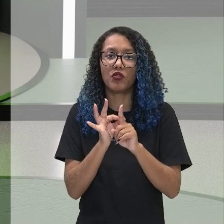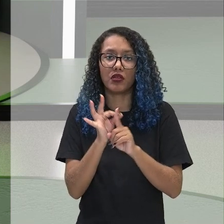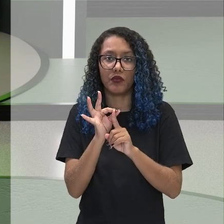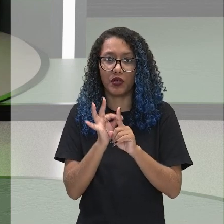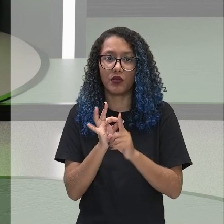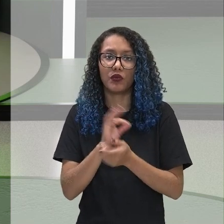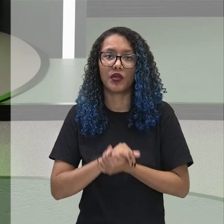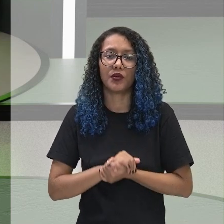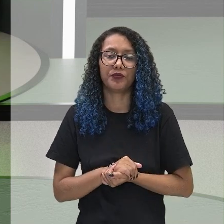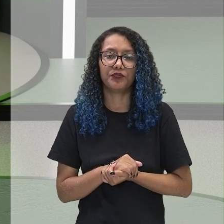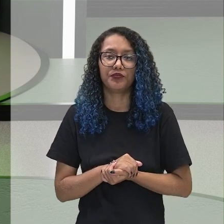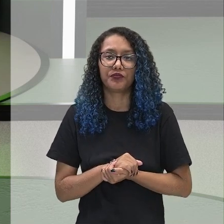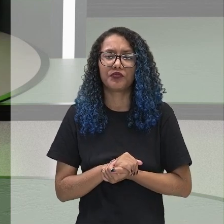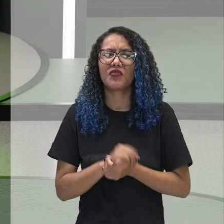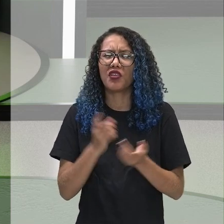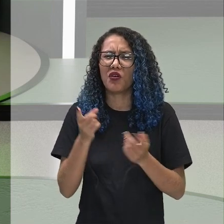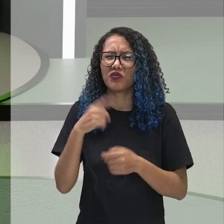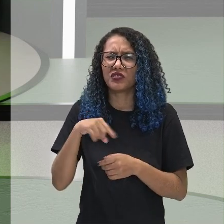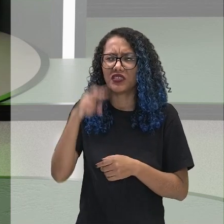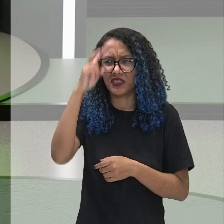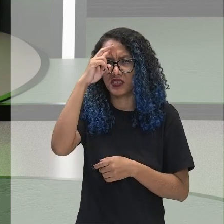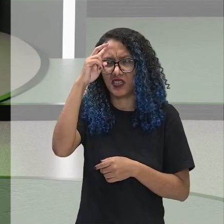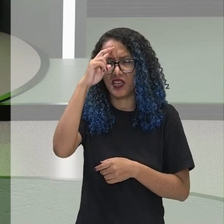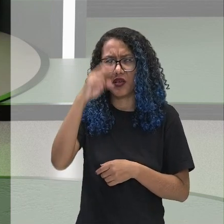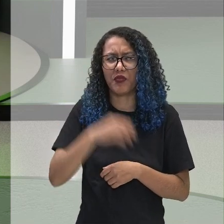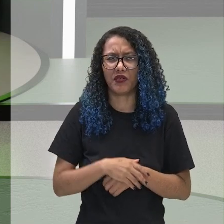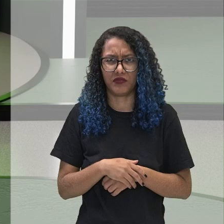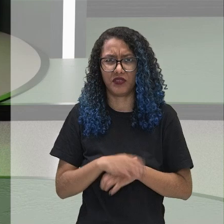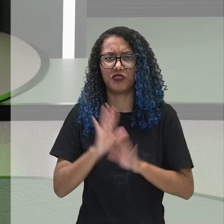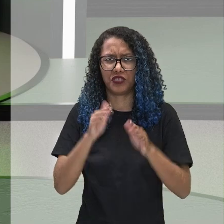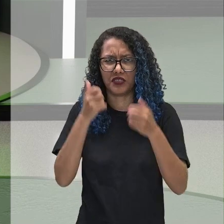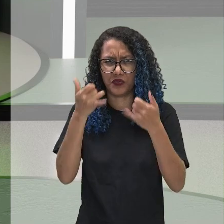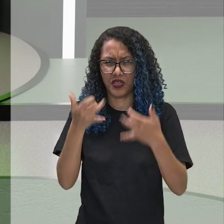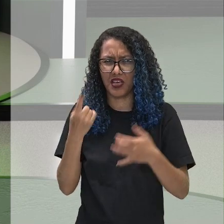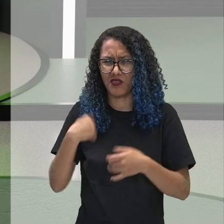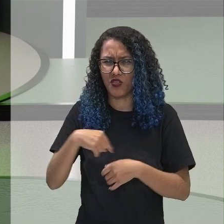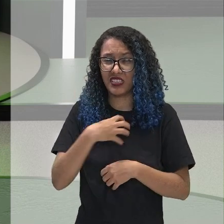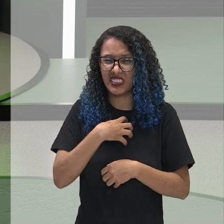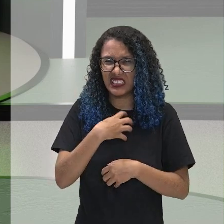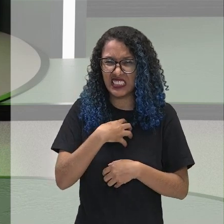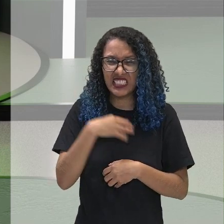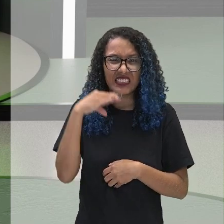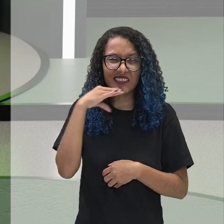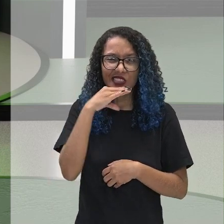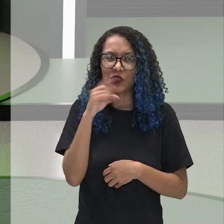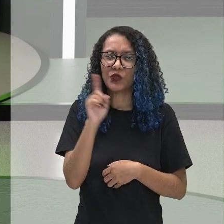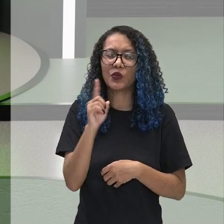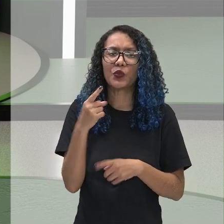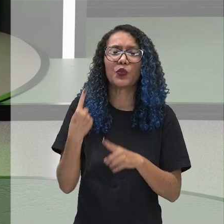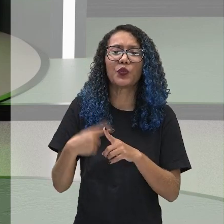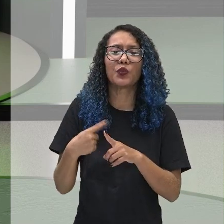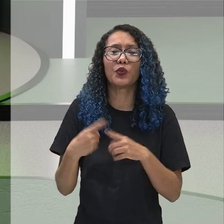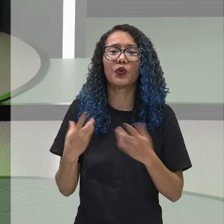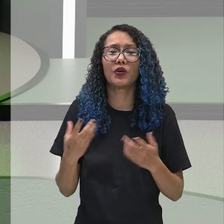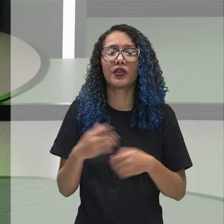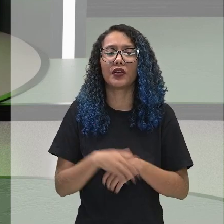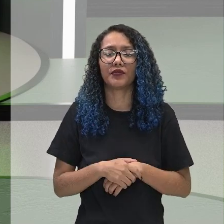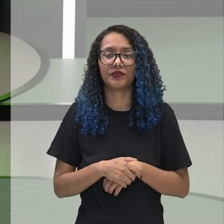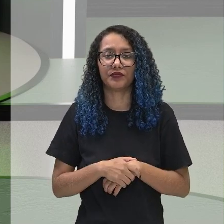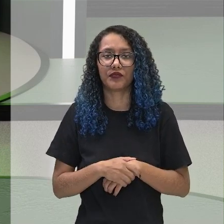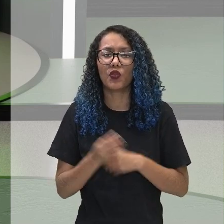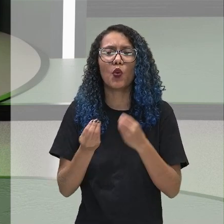Lembra que a professora falou que a gente não sente calor? Porque o calor, ele é oriundo da